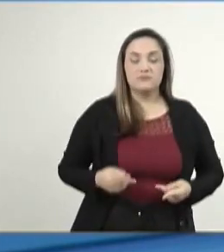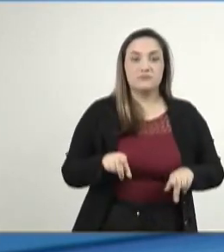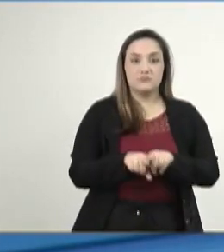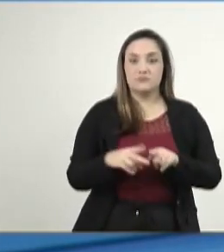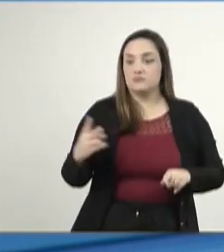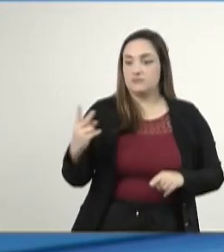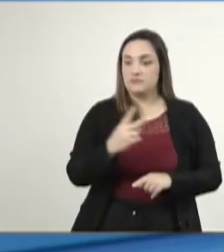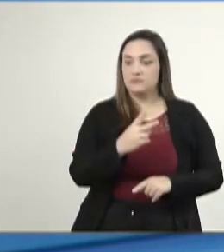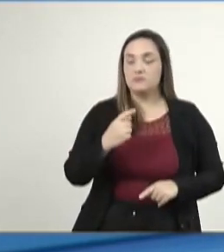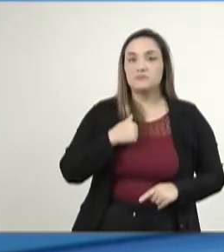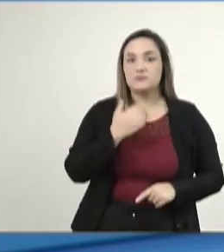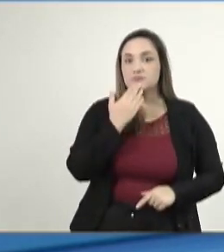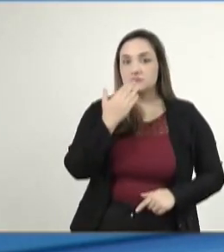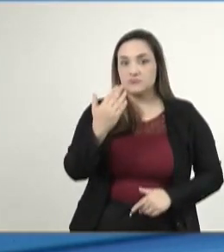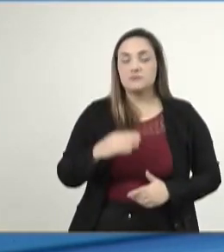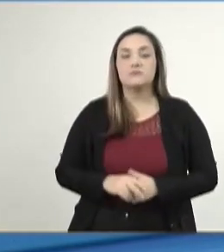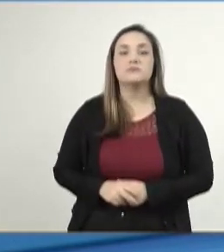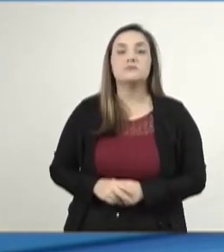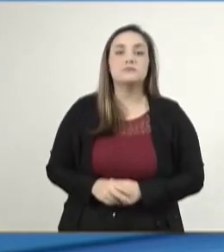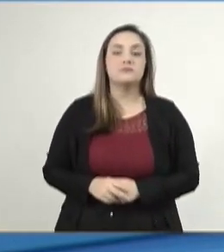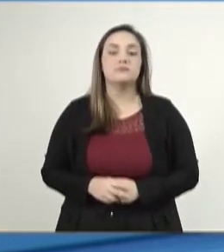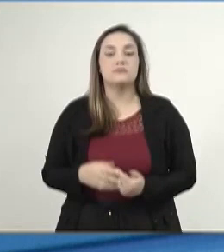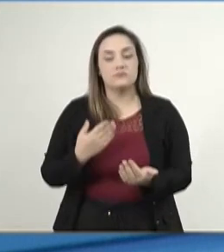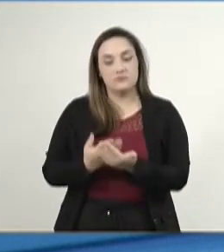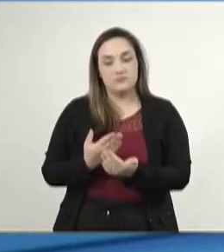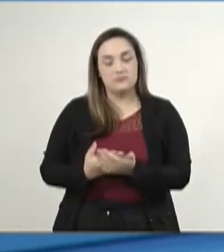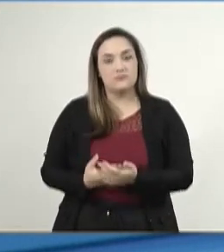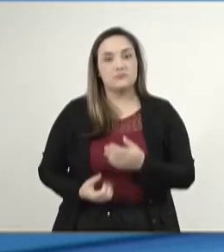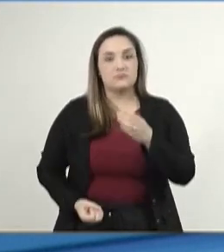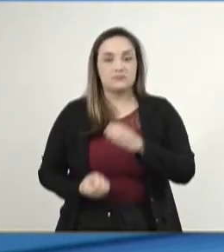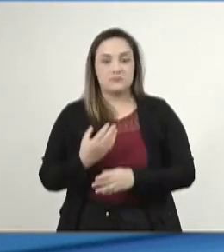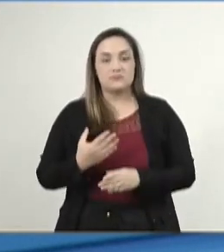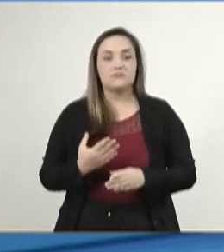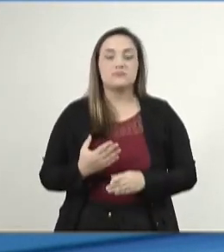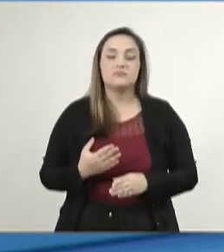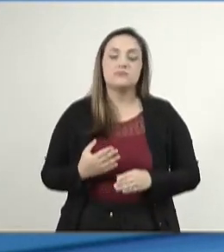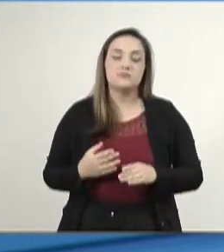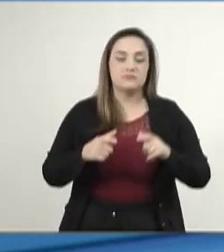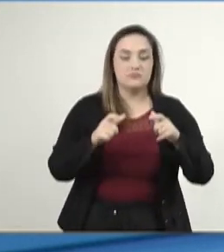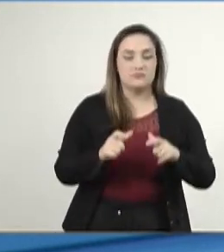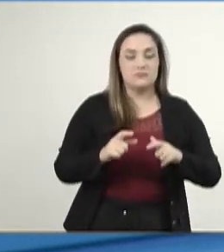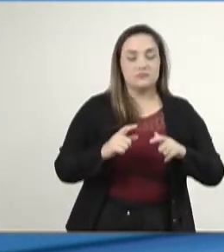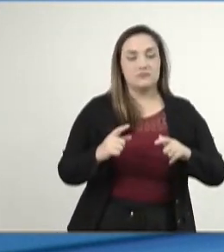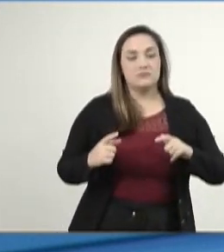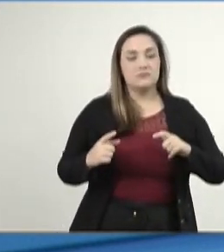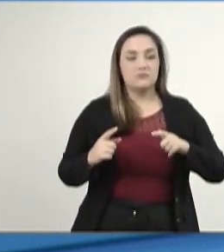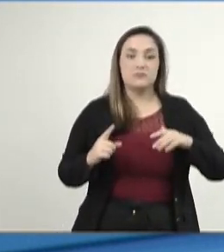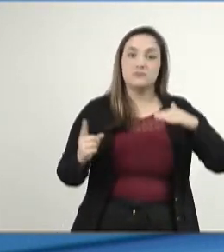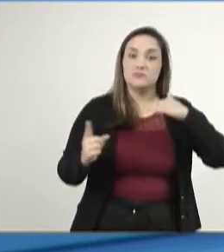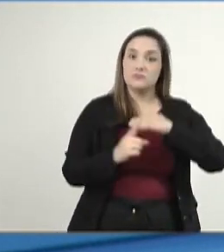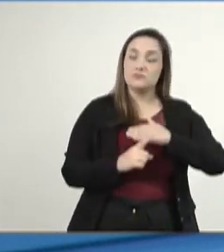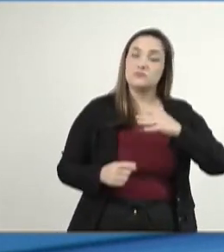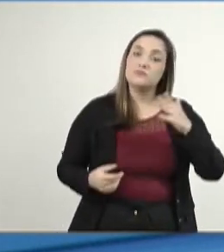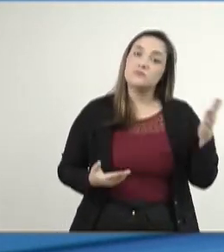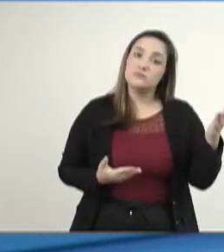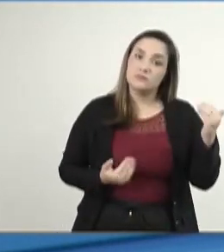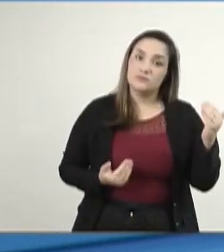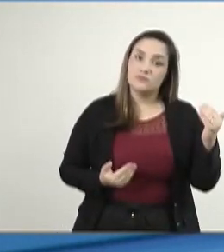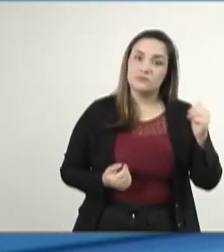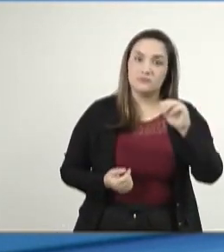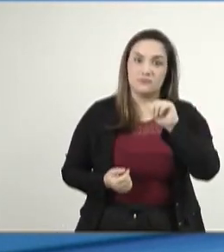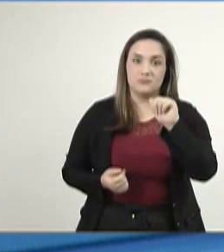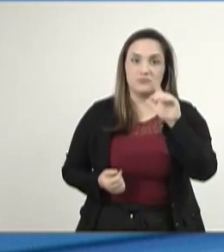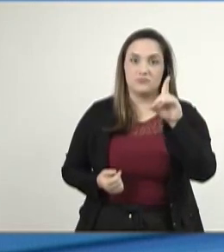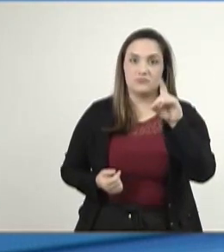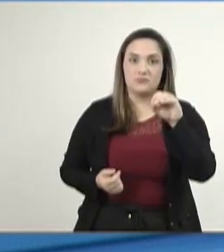Solicitando que seja realizado estudos para criação de um canal de atendimento aos adolescentes sul-mato-grossenses